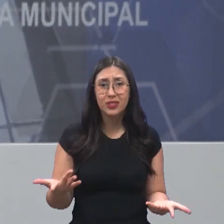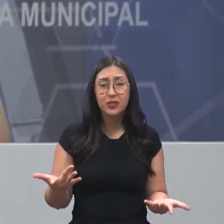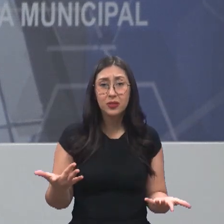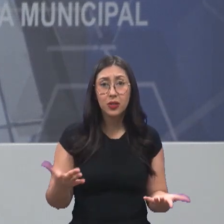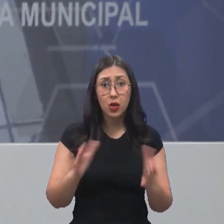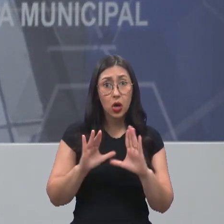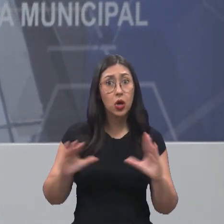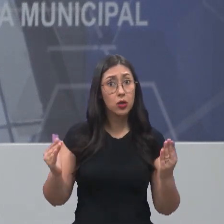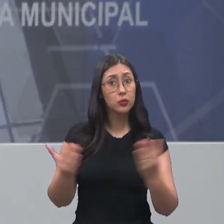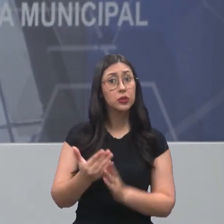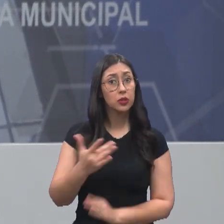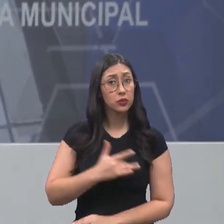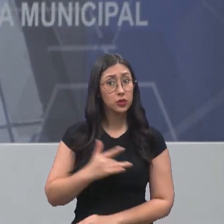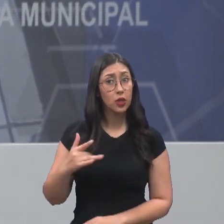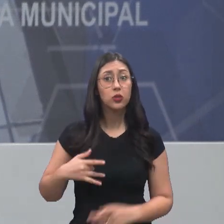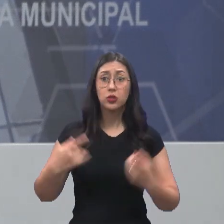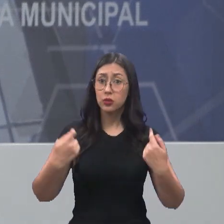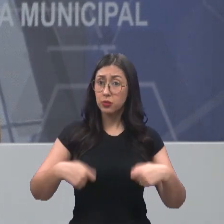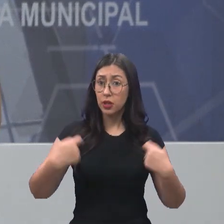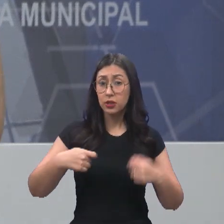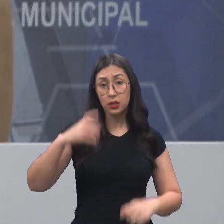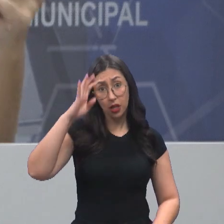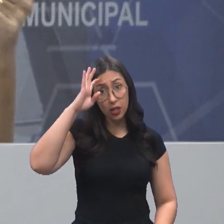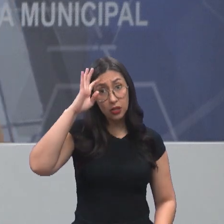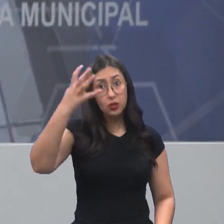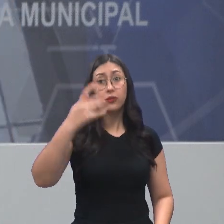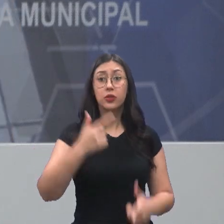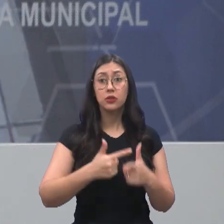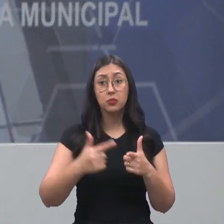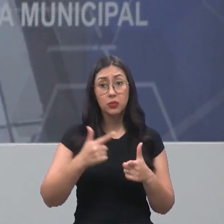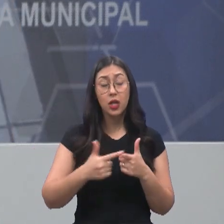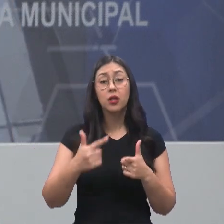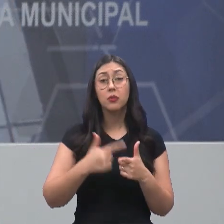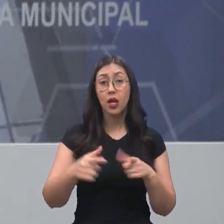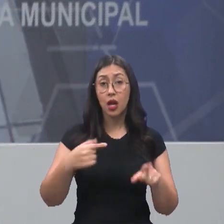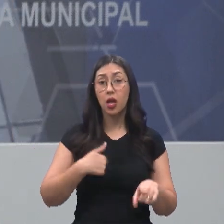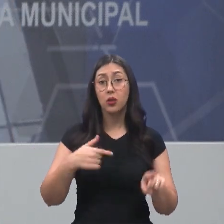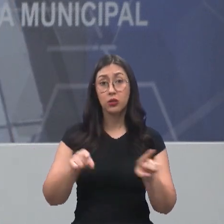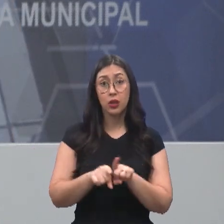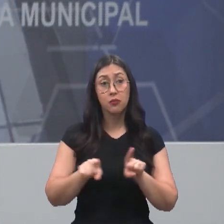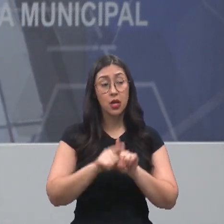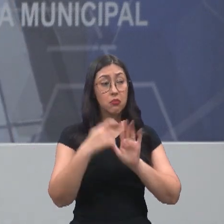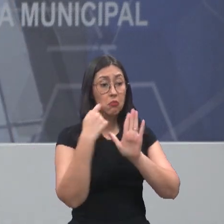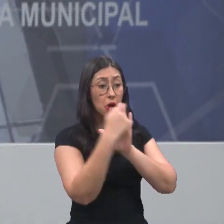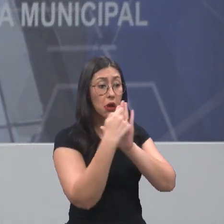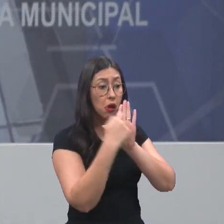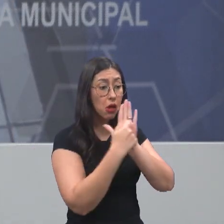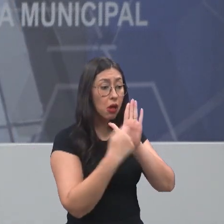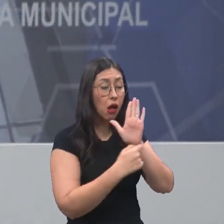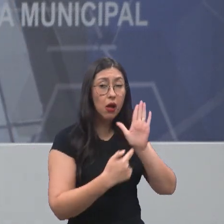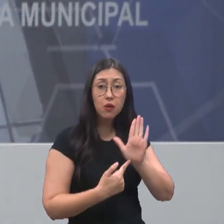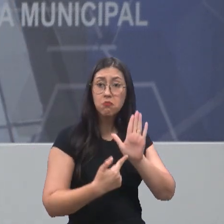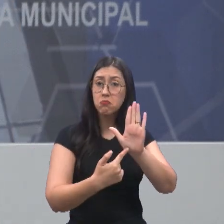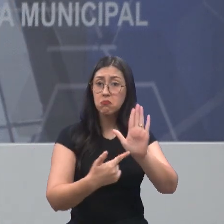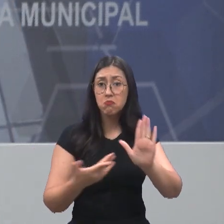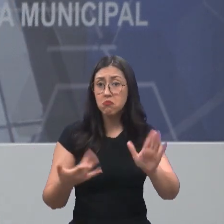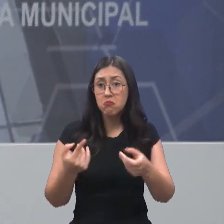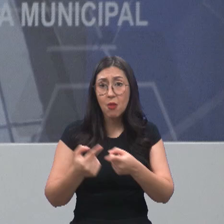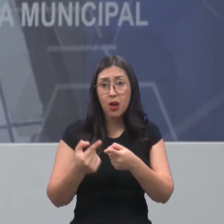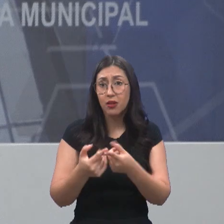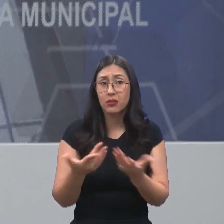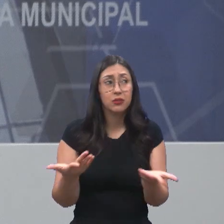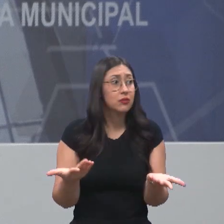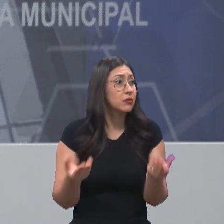Saúde precisa fazer algo em relação a isso. Inclusive, eu vou mandar por escrito para a Comissão de Saúde, porque isso não dá, é